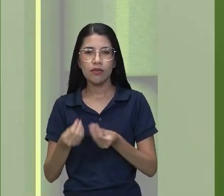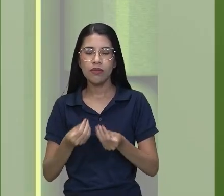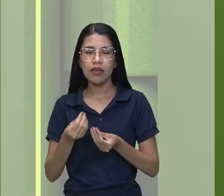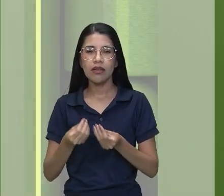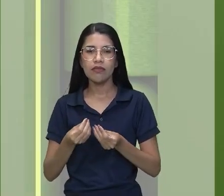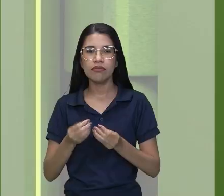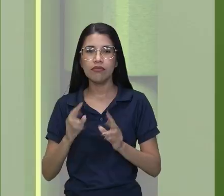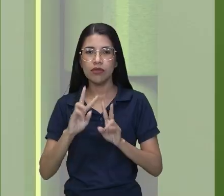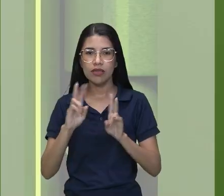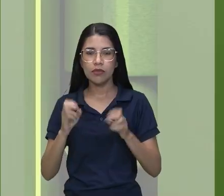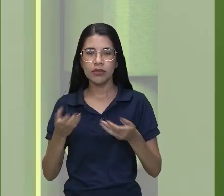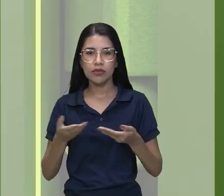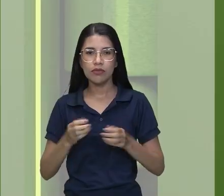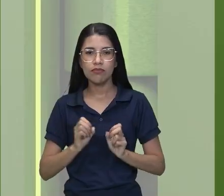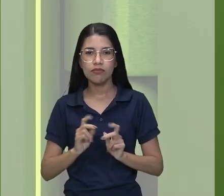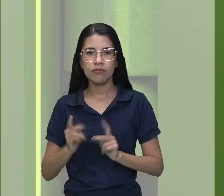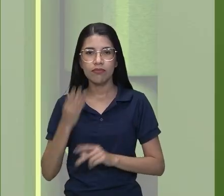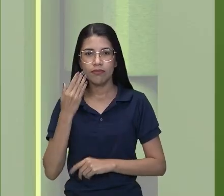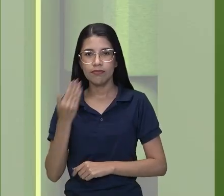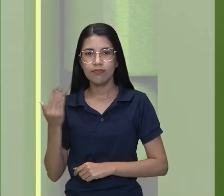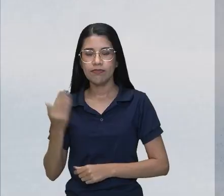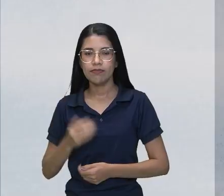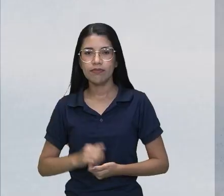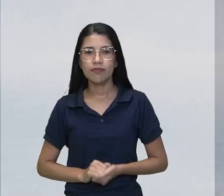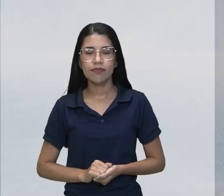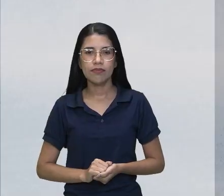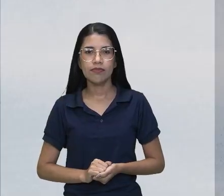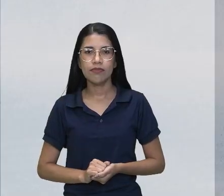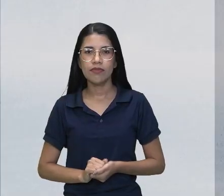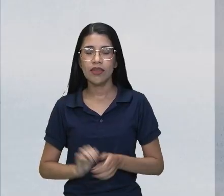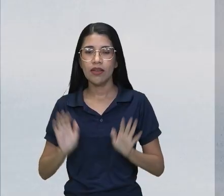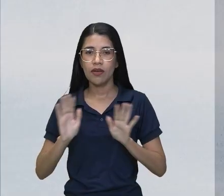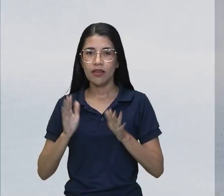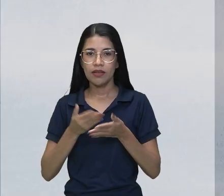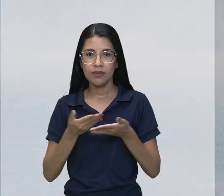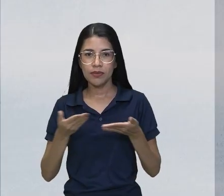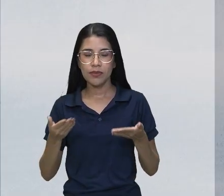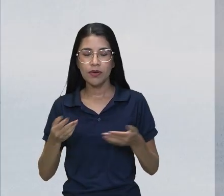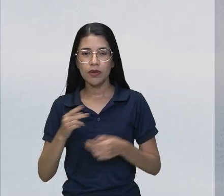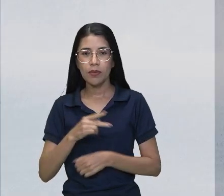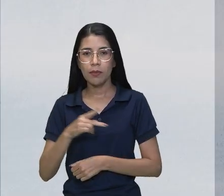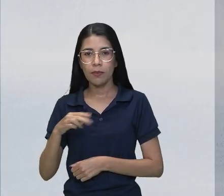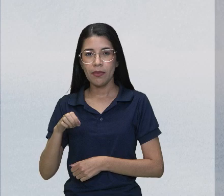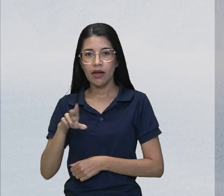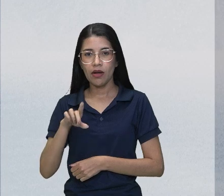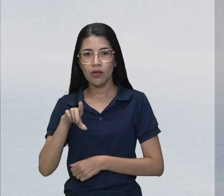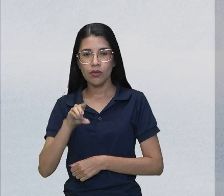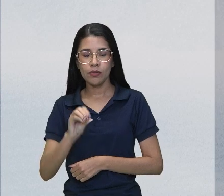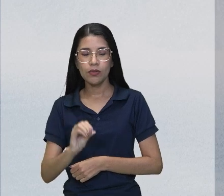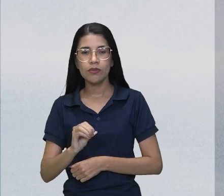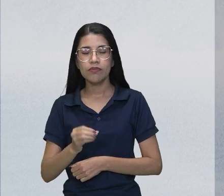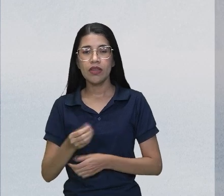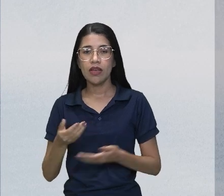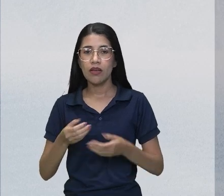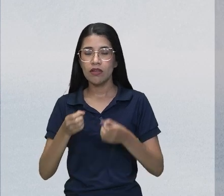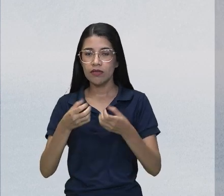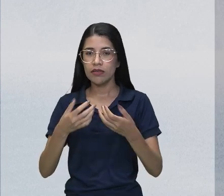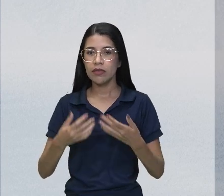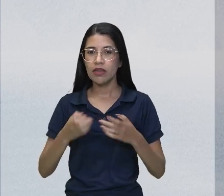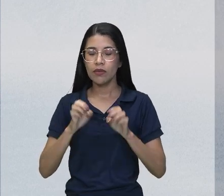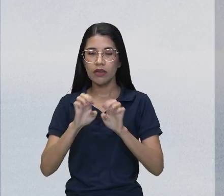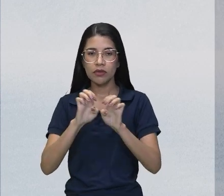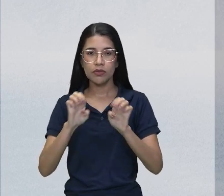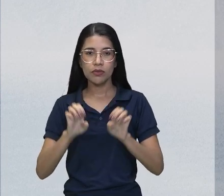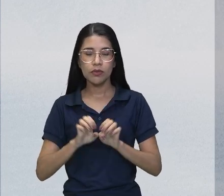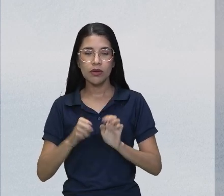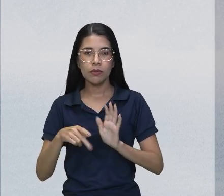sobre proteínas. Então, dê uma olhada. Olá, meus queridos, professor Paulo aqui, e nós vamos falar sobre a estrutura